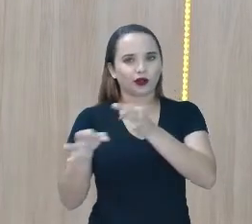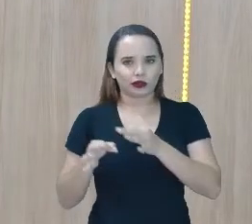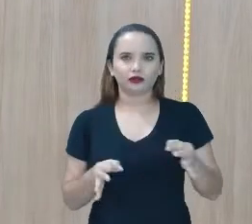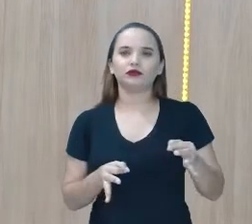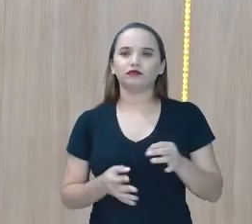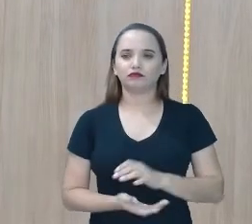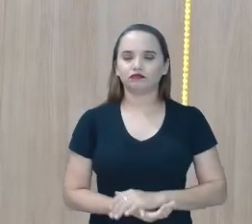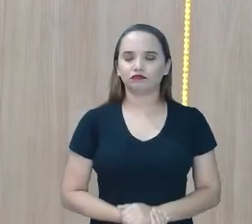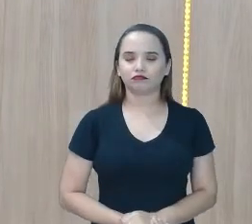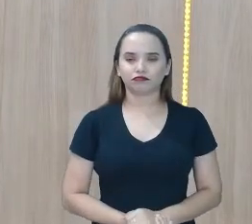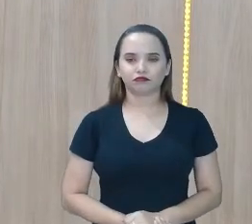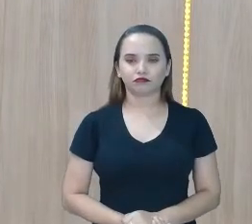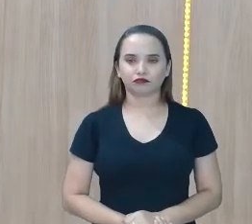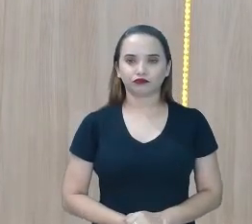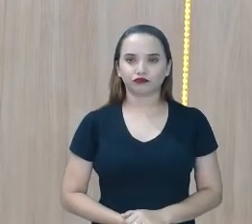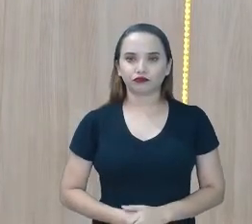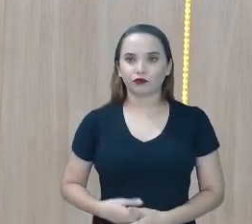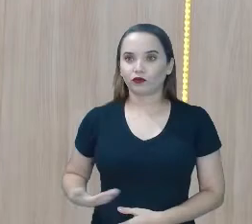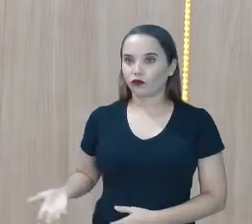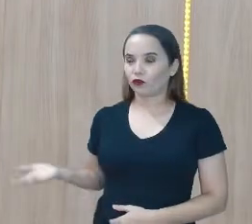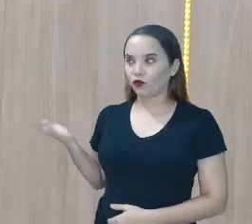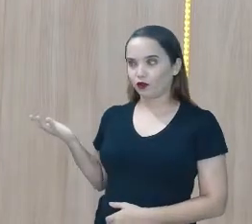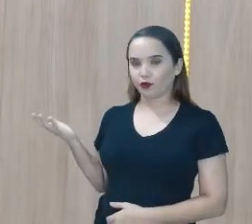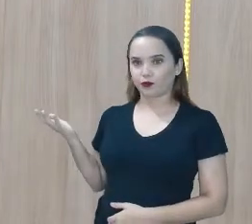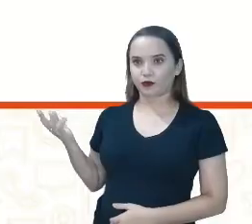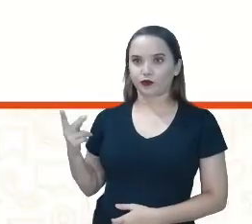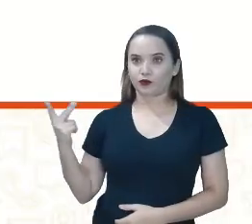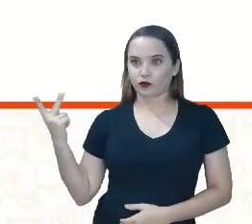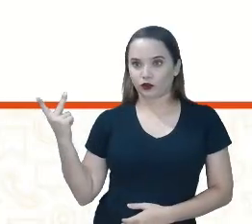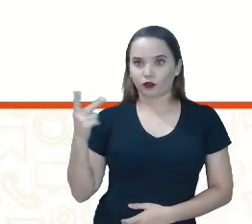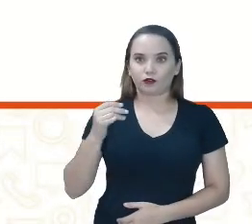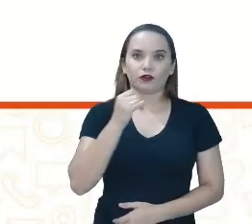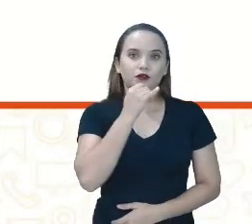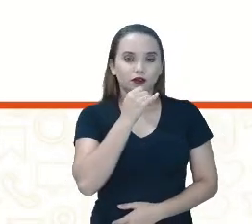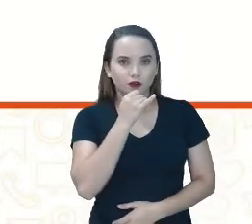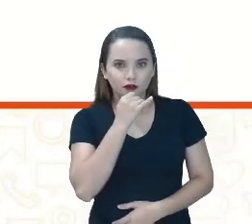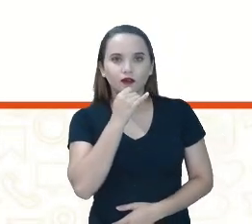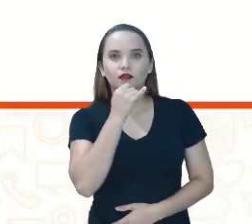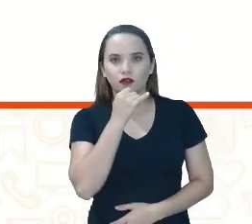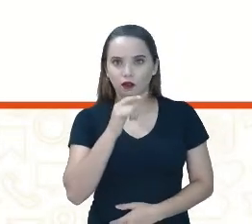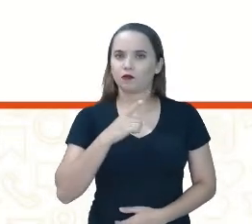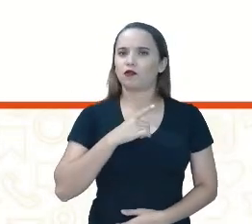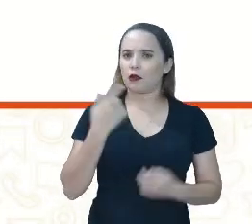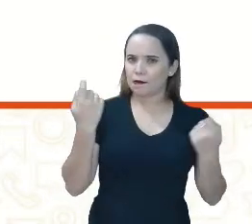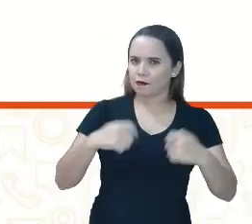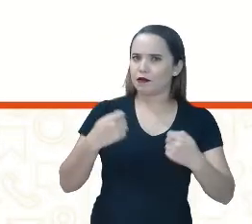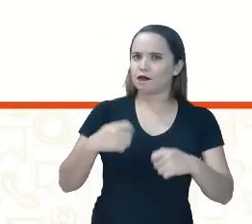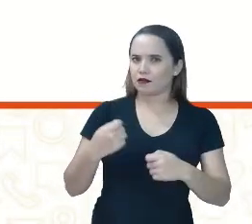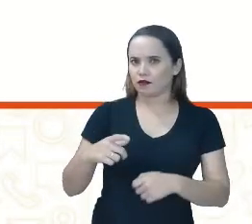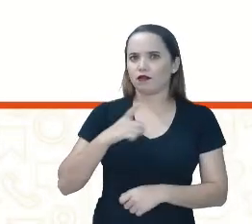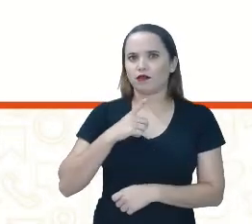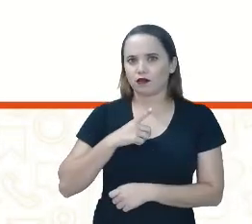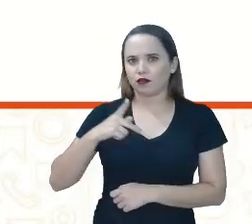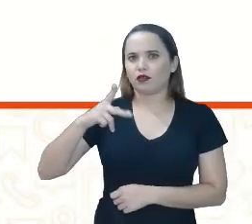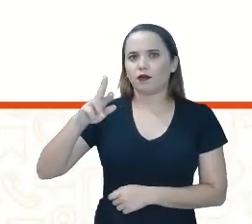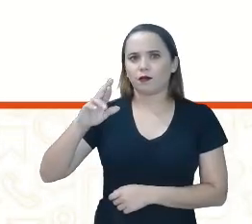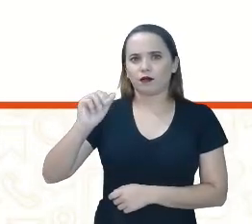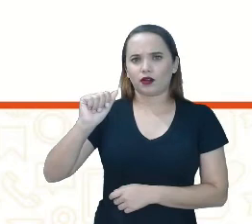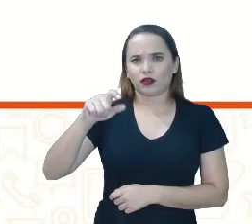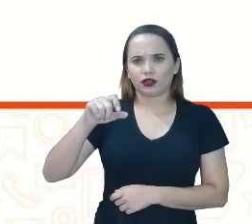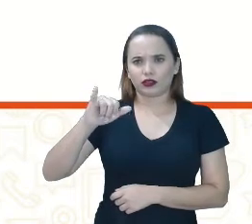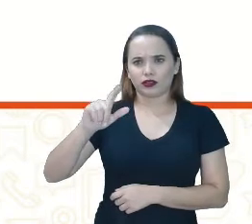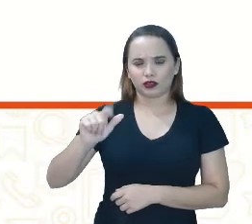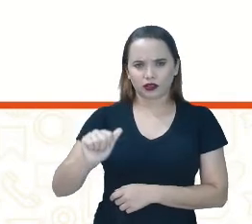funcionamento. E aí eu trouxe 2 exemplos, né, de atividades que exigem essa praxia global, que